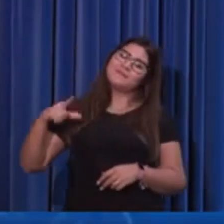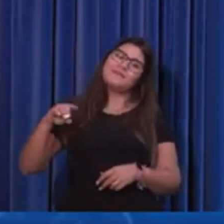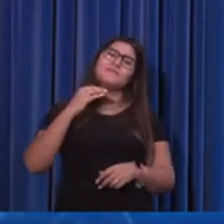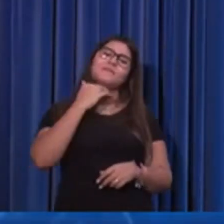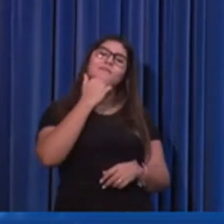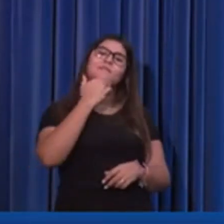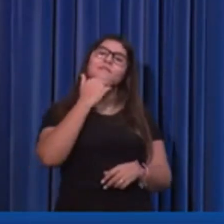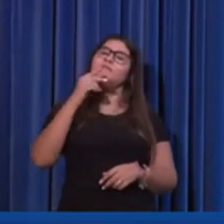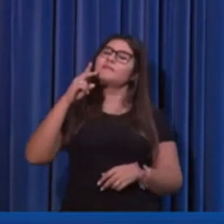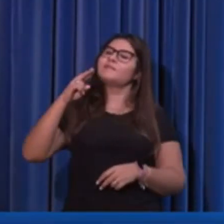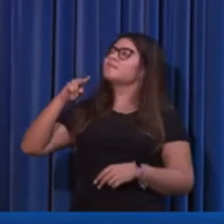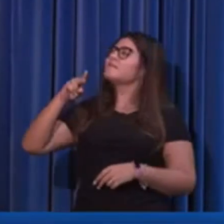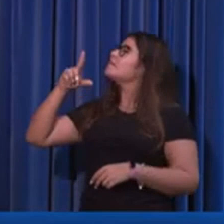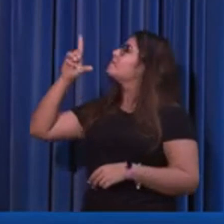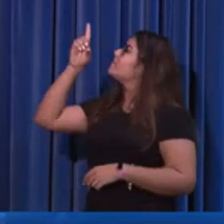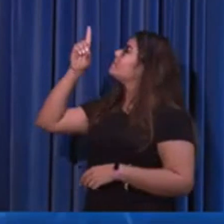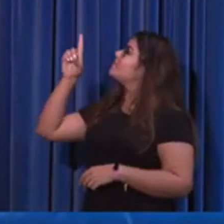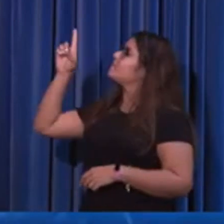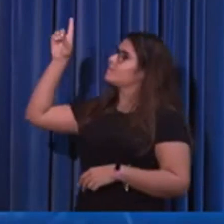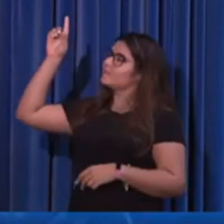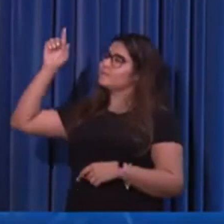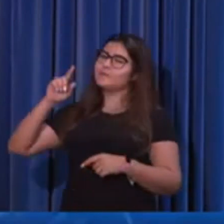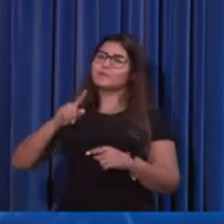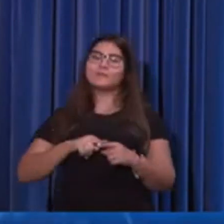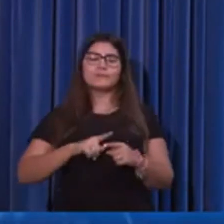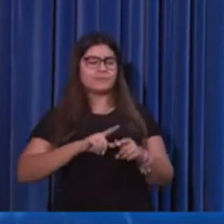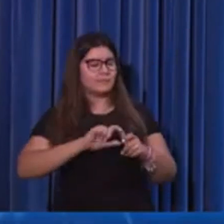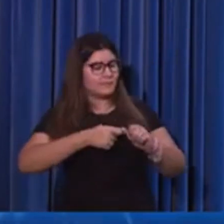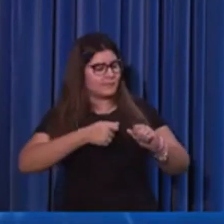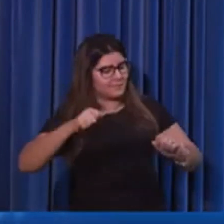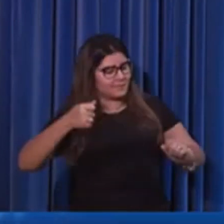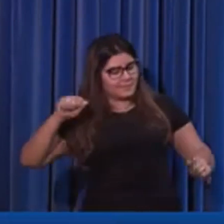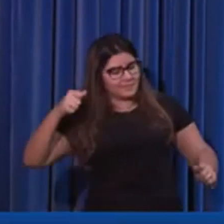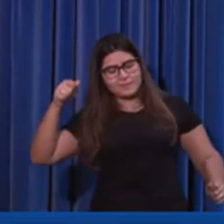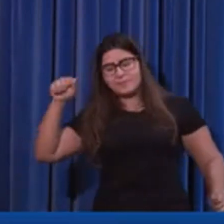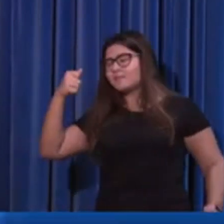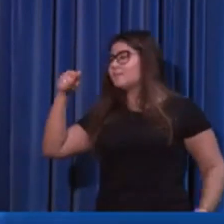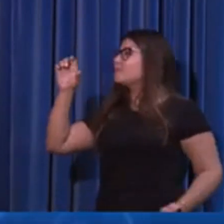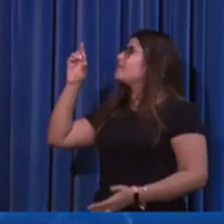há outro igual a ti, porque grande és tu,